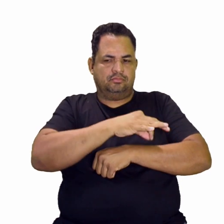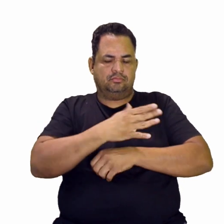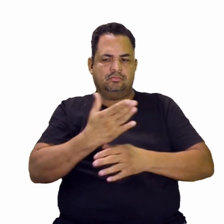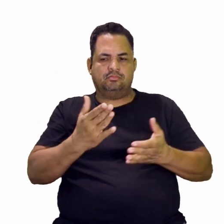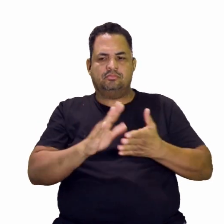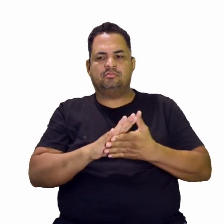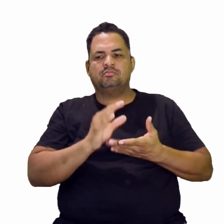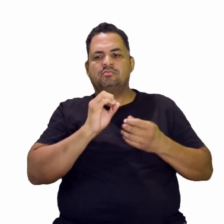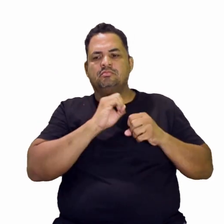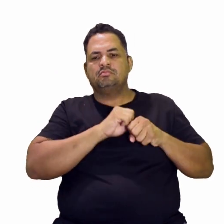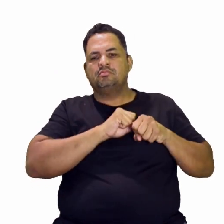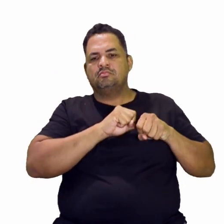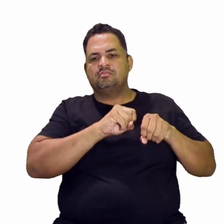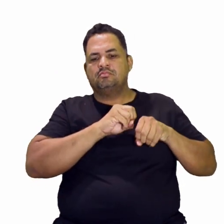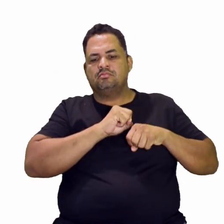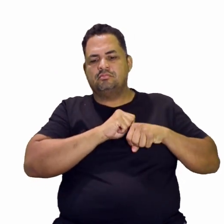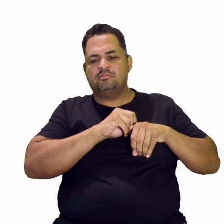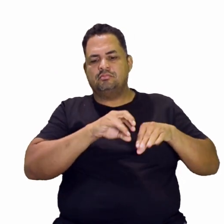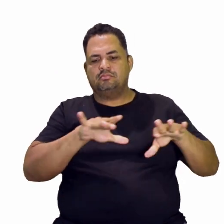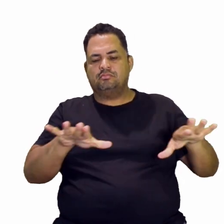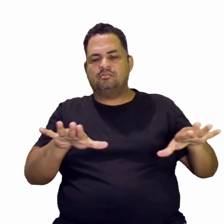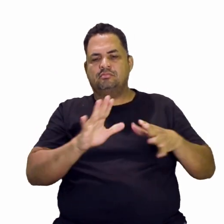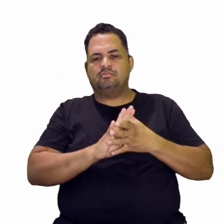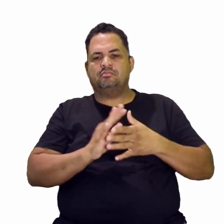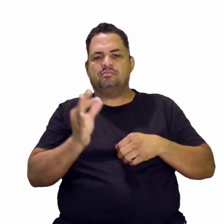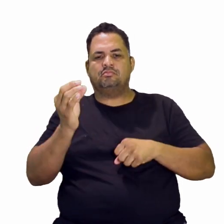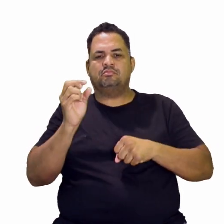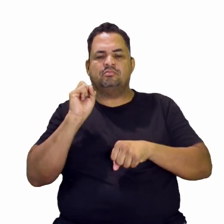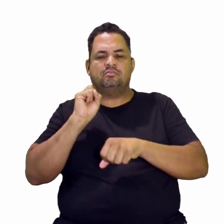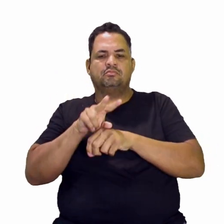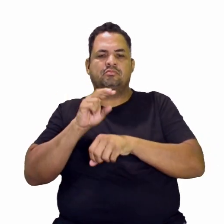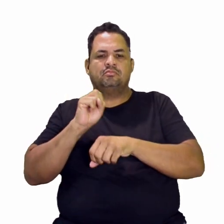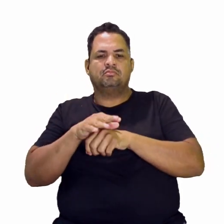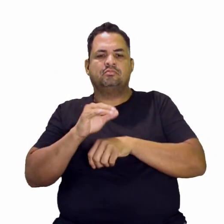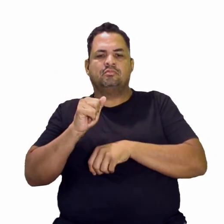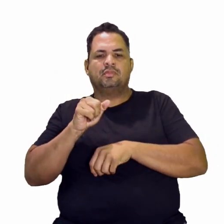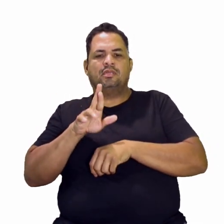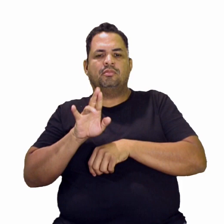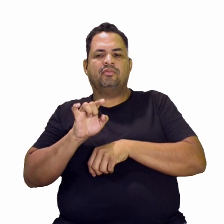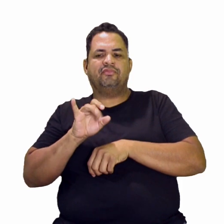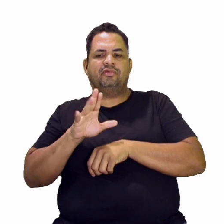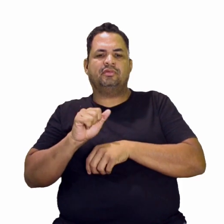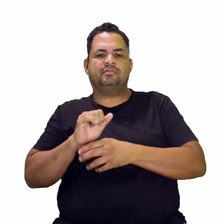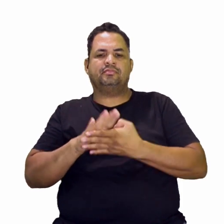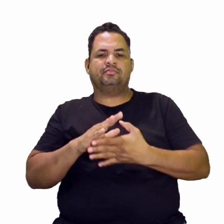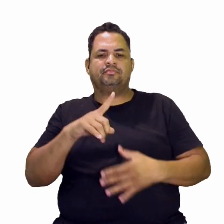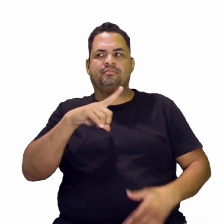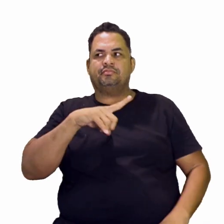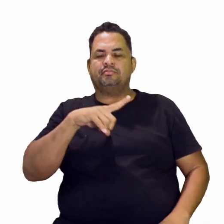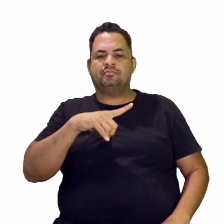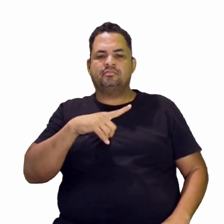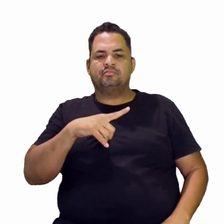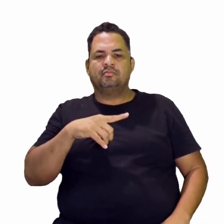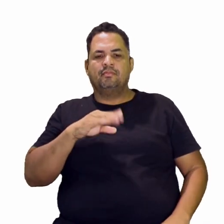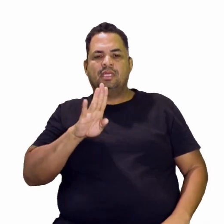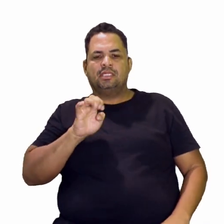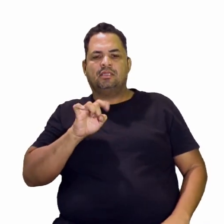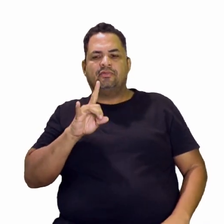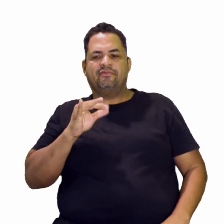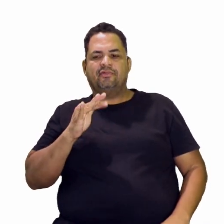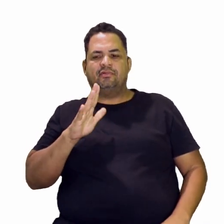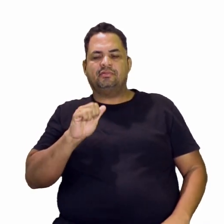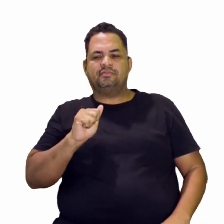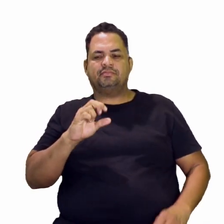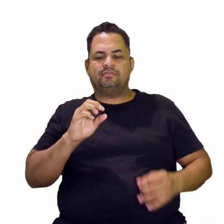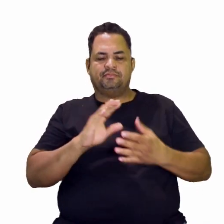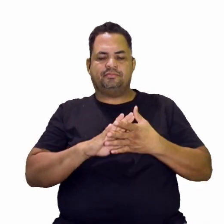acabam transmitindo esses vírus. Por isso são chamados de arbovírus. E aí a gente tem os vírus de bacteriófago, que são